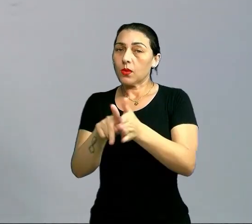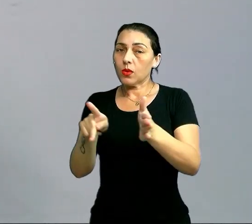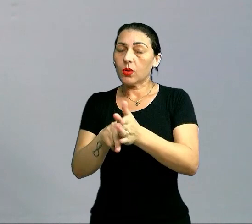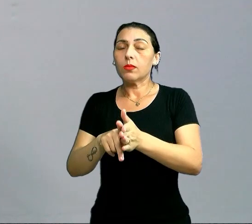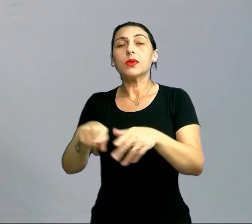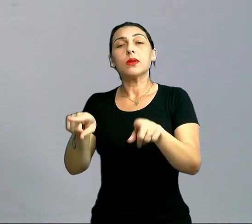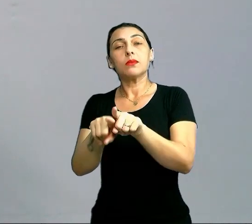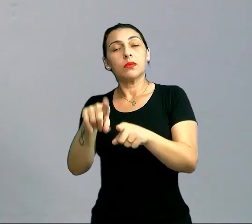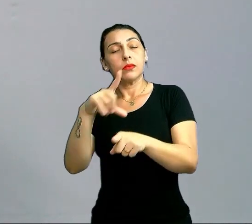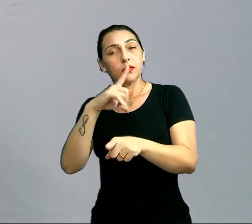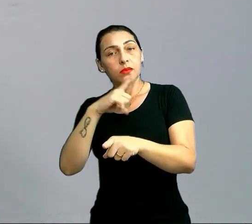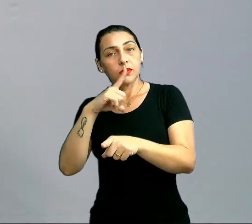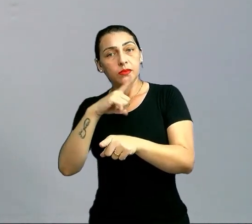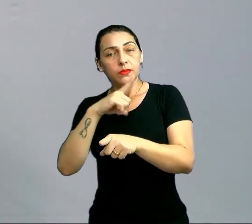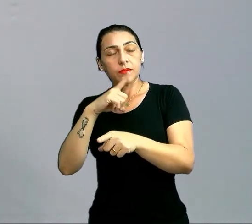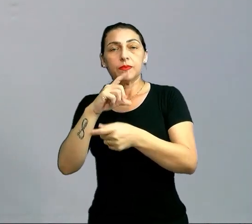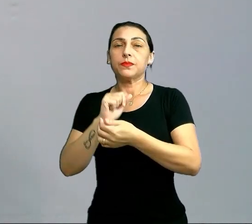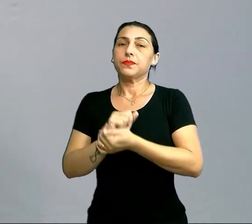que possuem